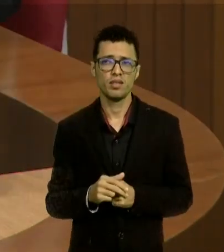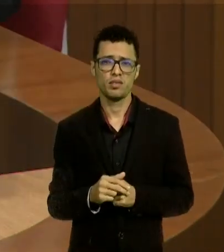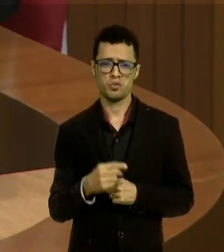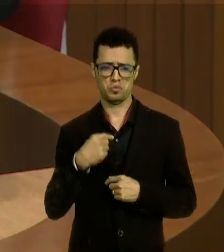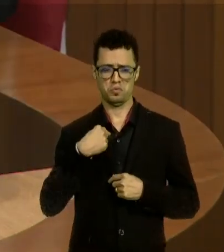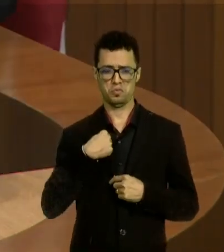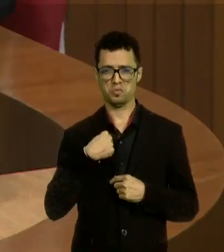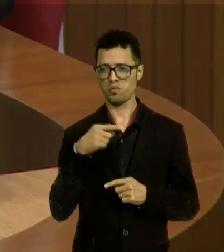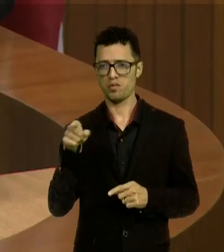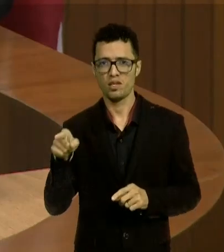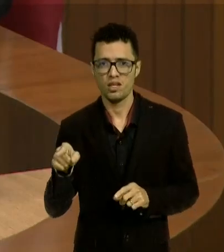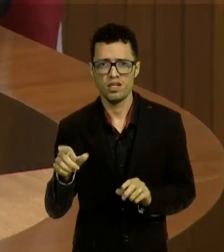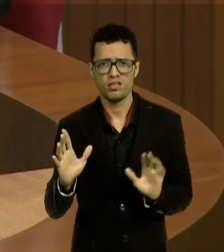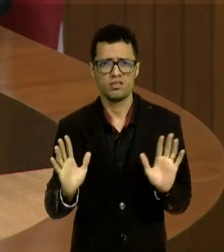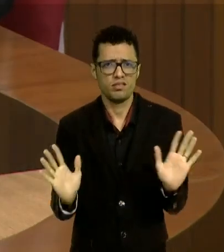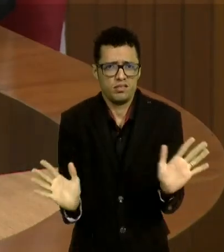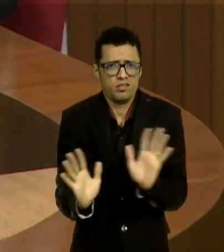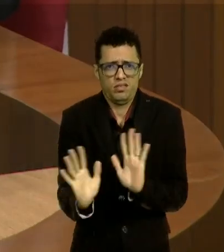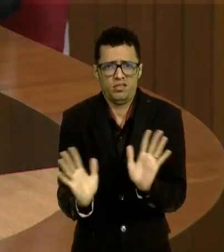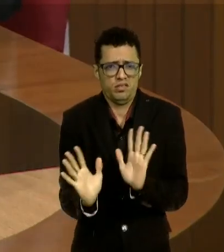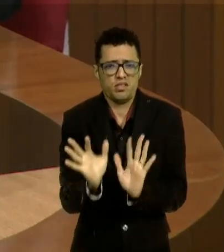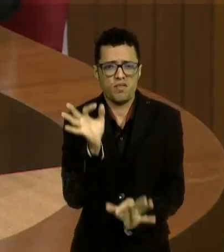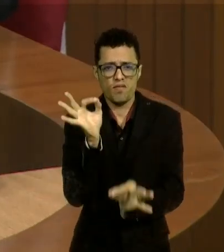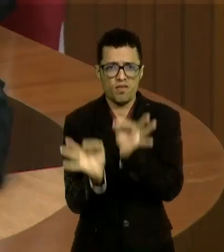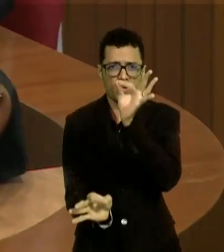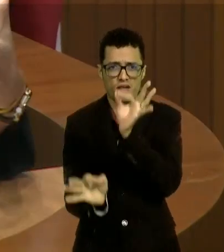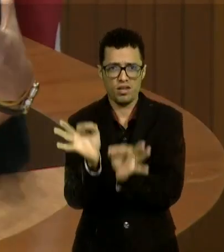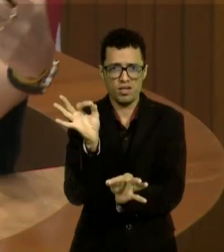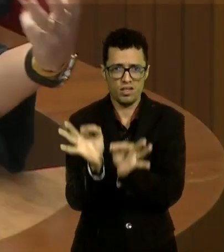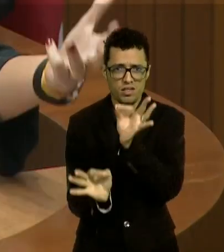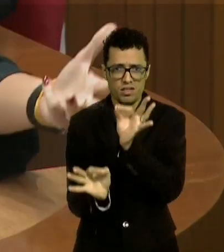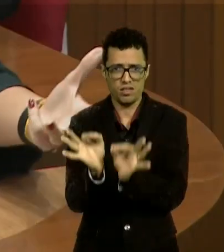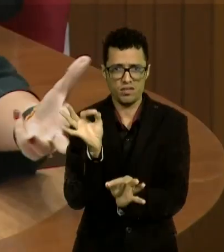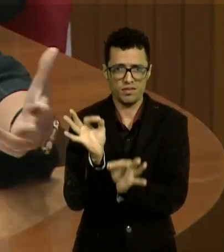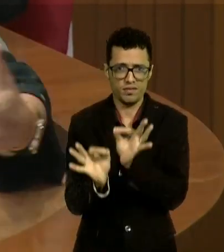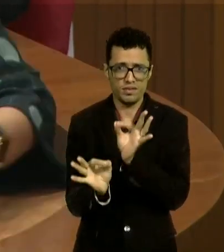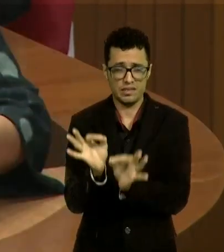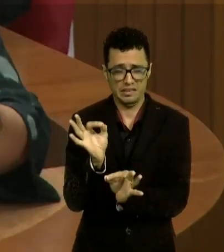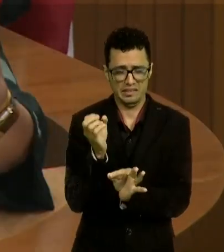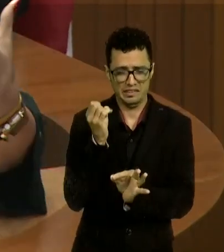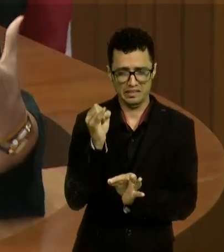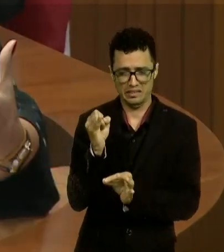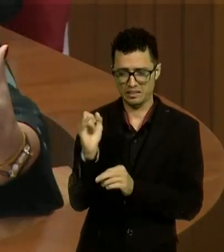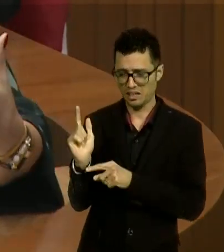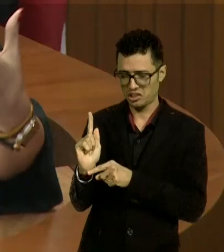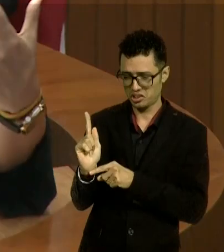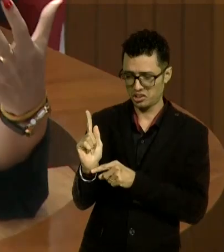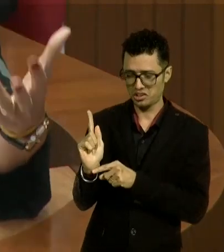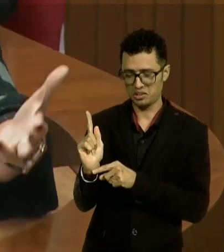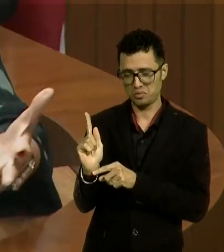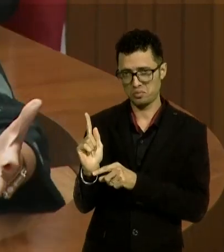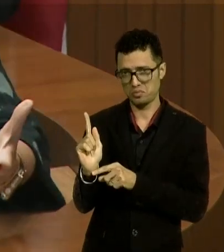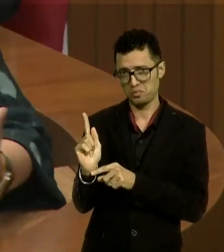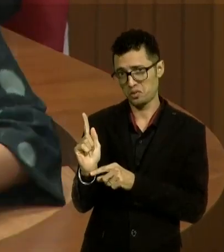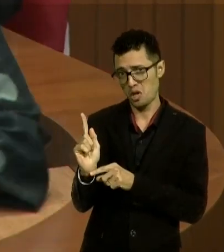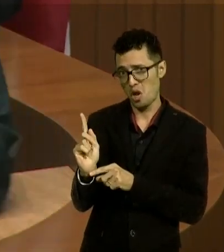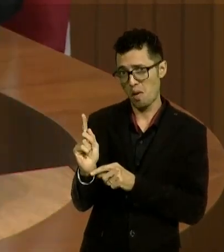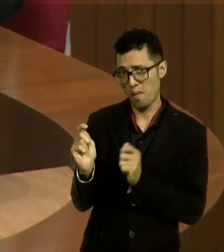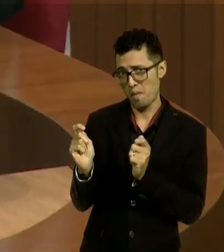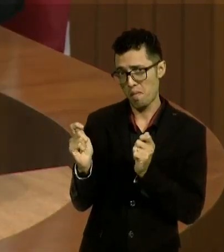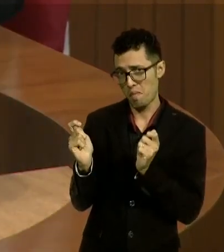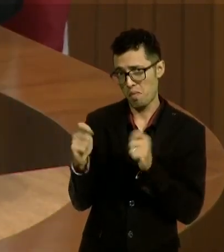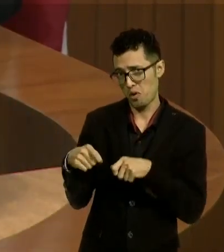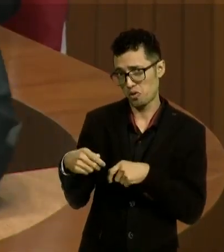e nem ela que vamos fazer o julgamento se essa gestão deve ser continuada